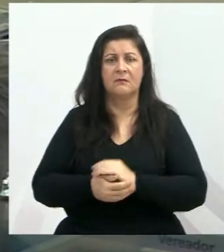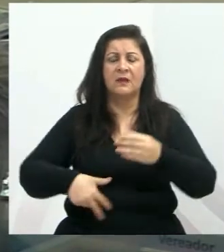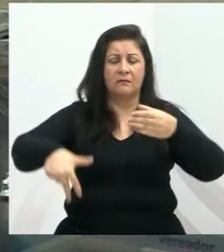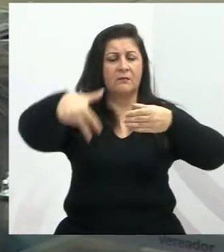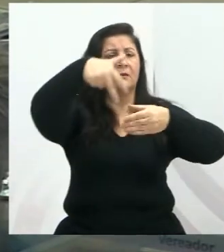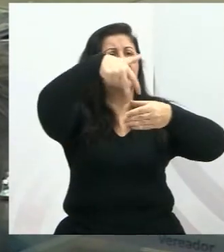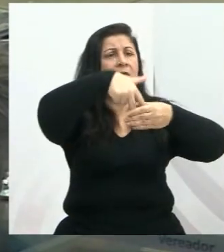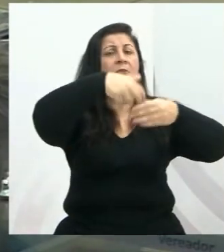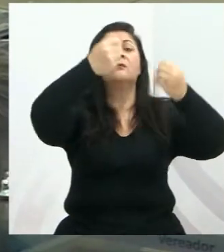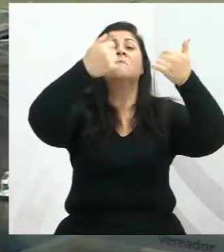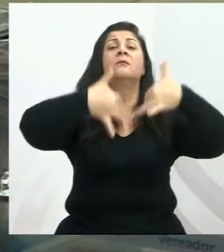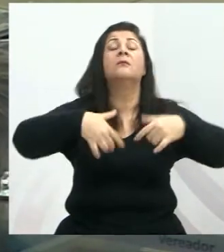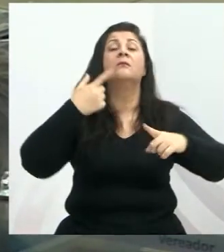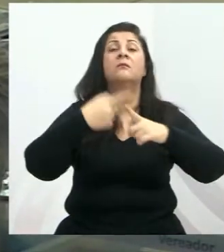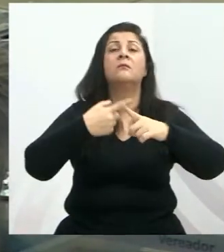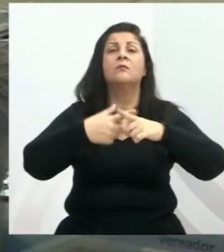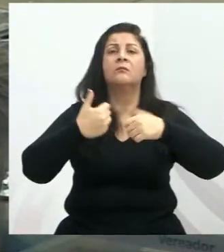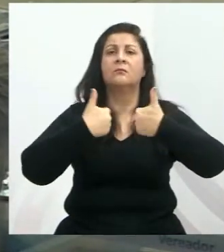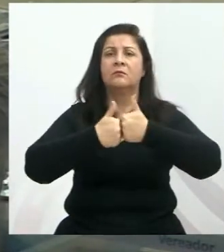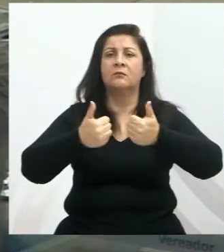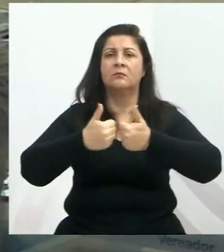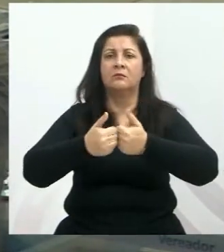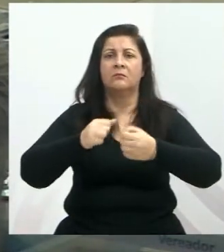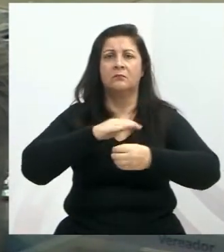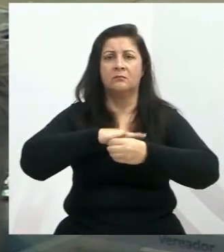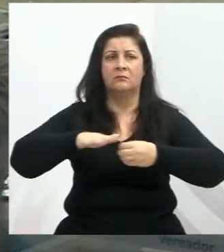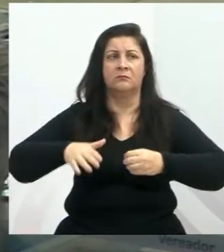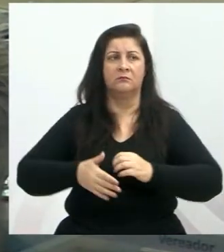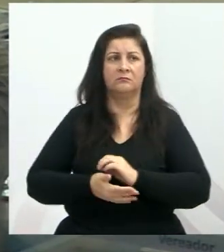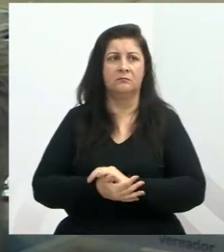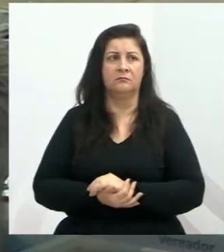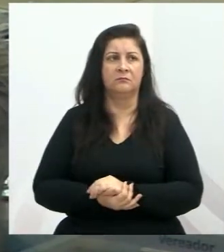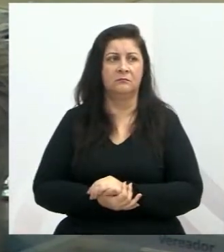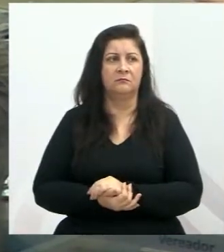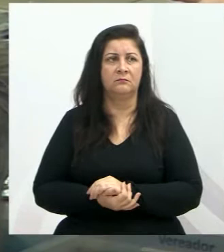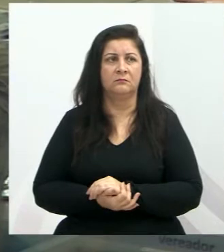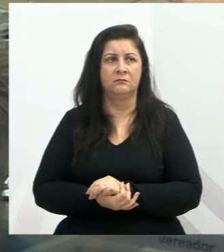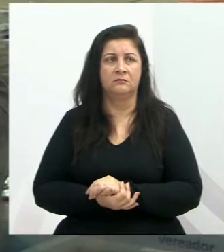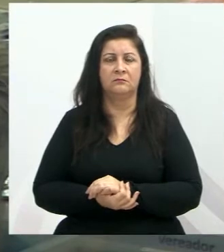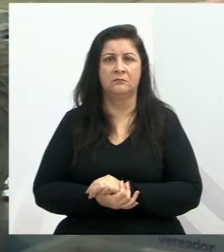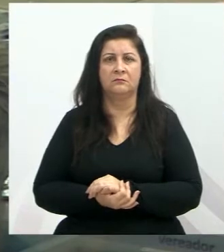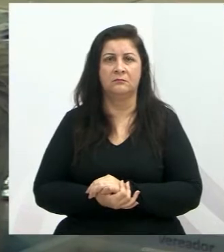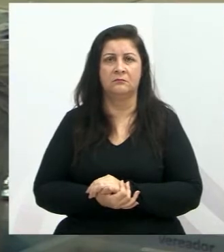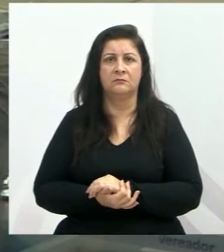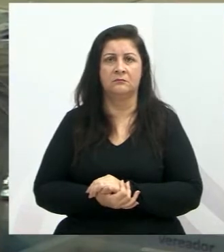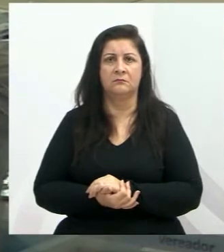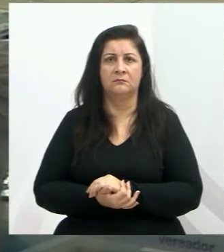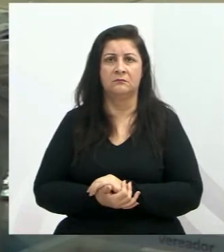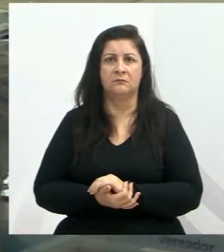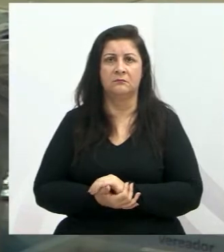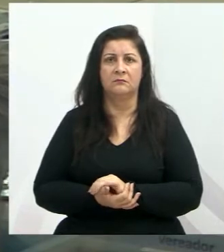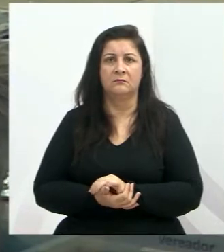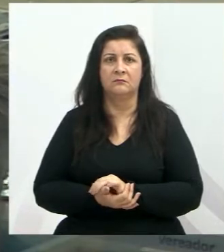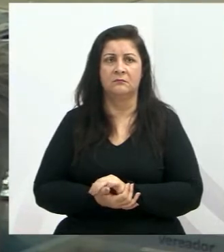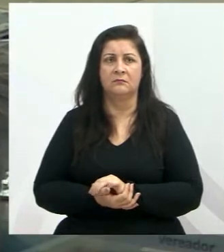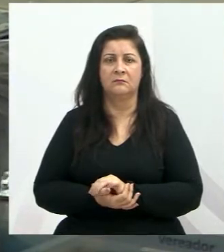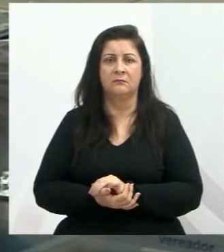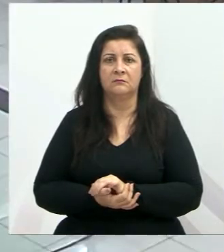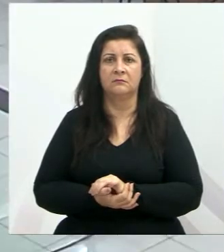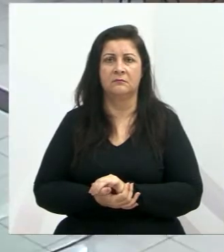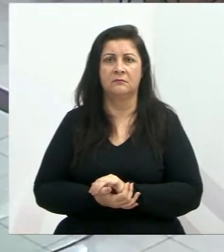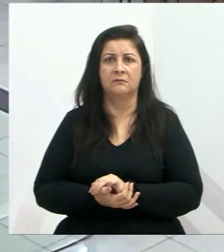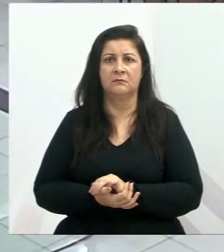aí por que anda lotado o bondão. Então não está no pedido de informação. Desculpa, mas pelo amor de Deus. Quero